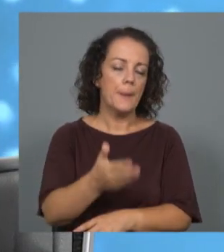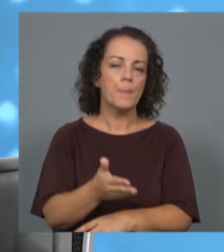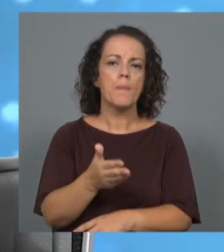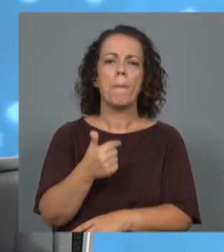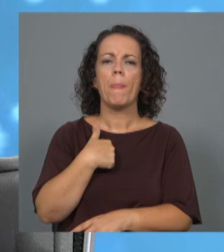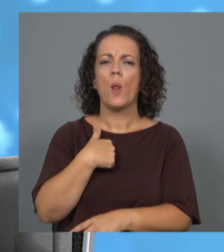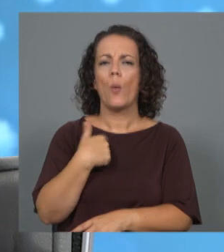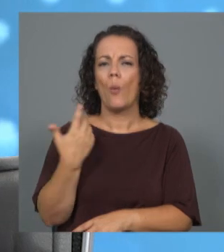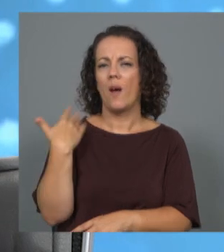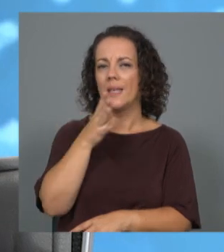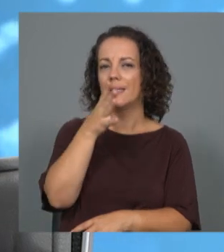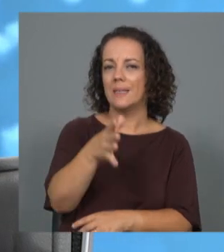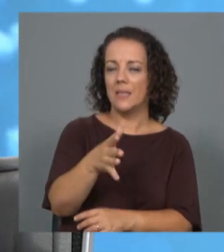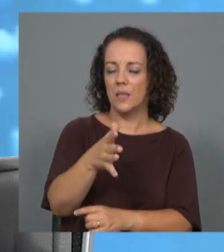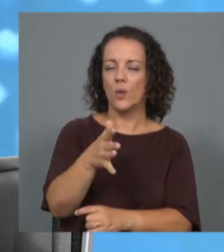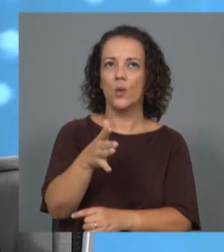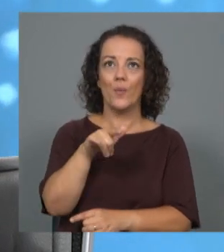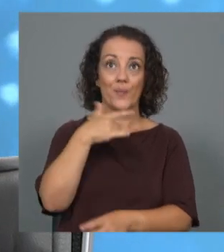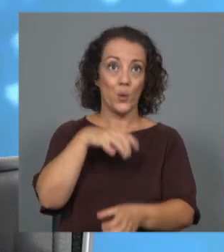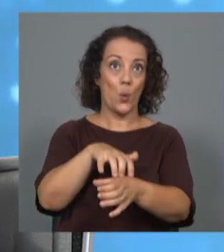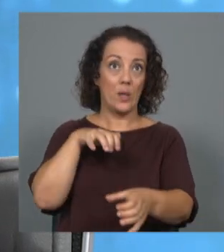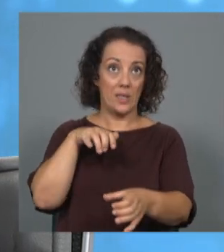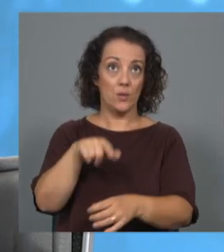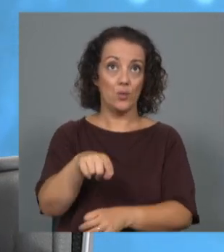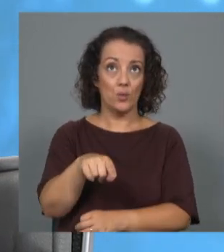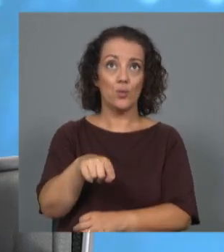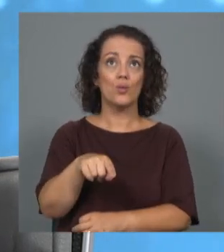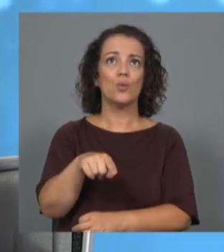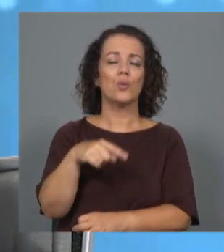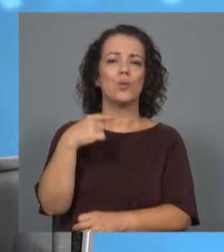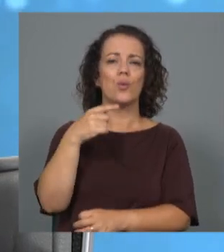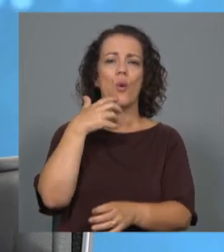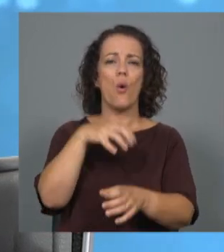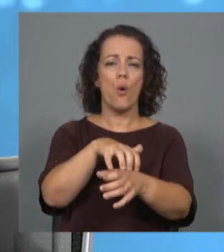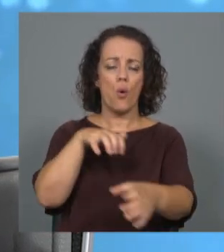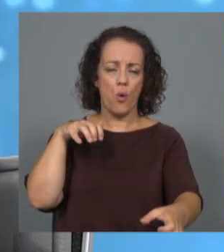eu dizia, portanto, no Congresso temos 6 conferências